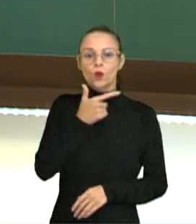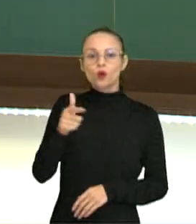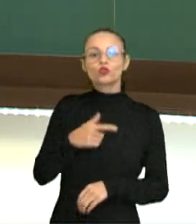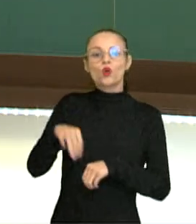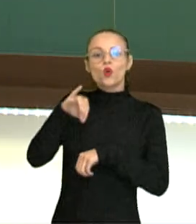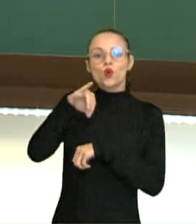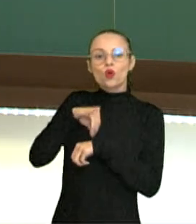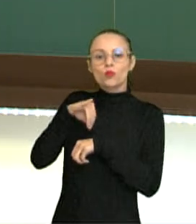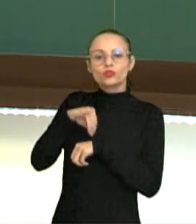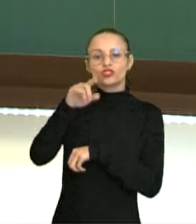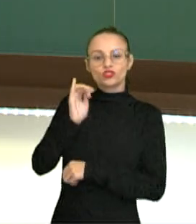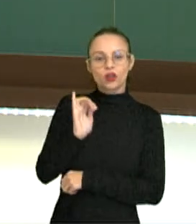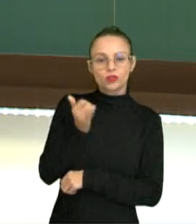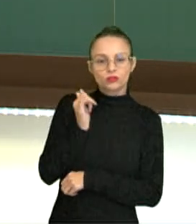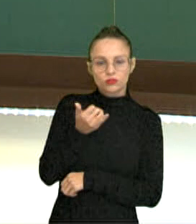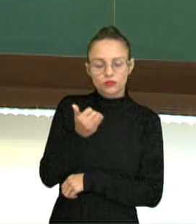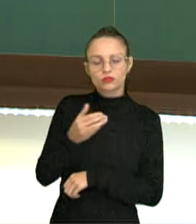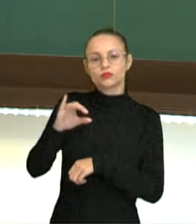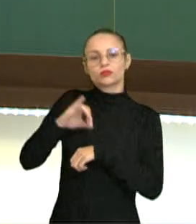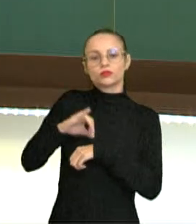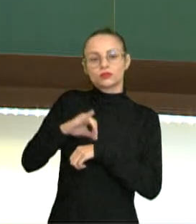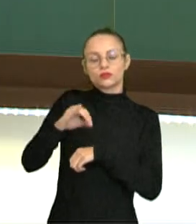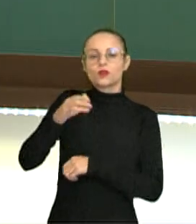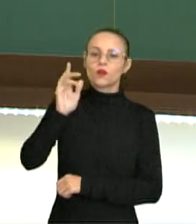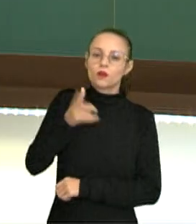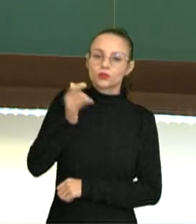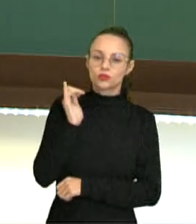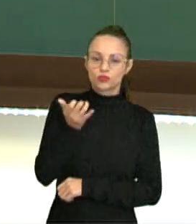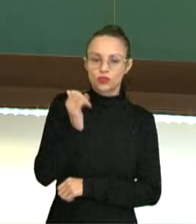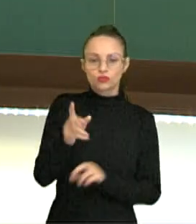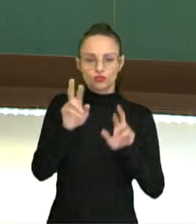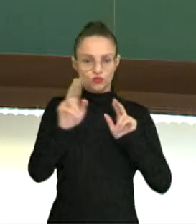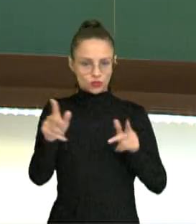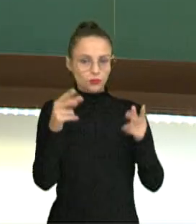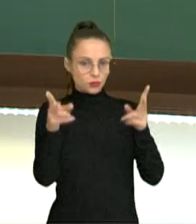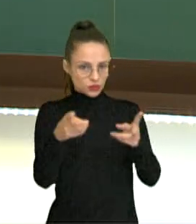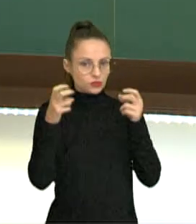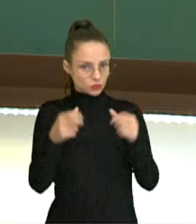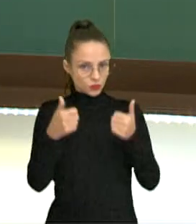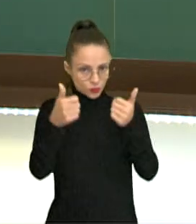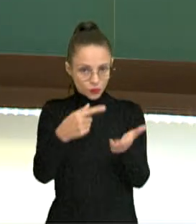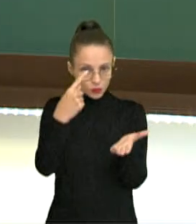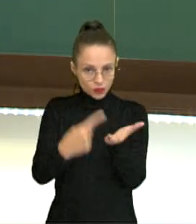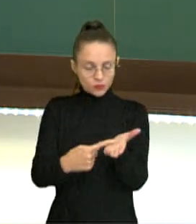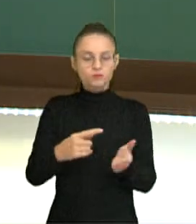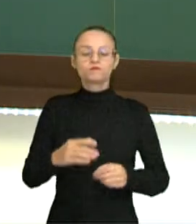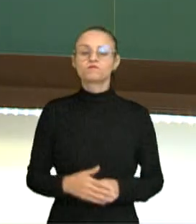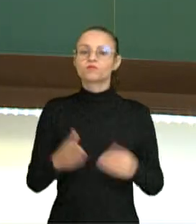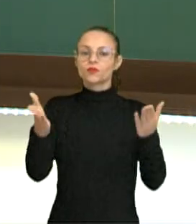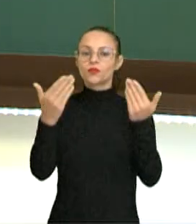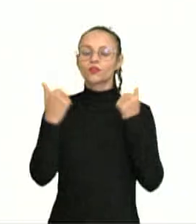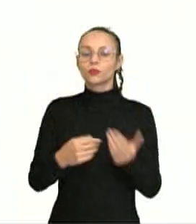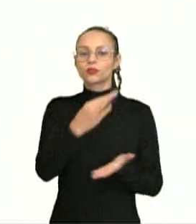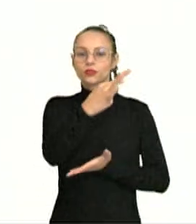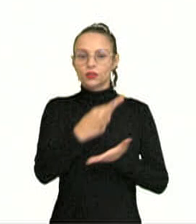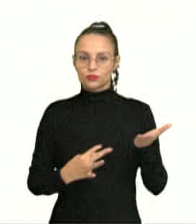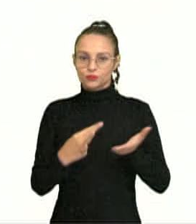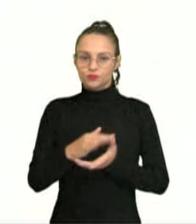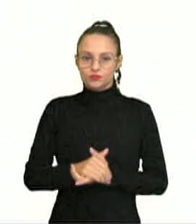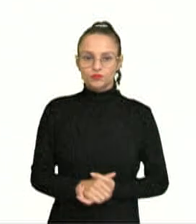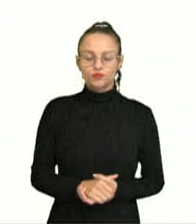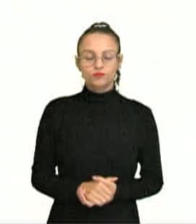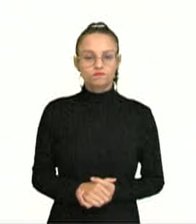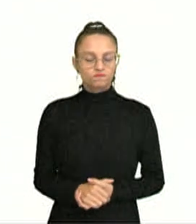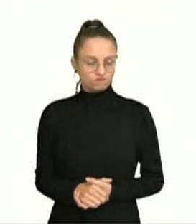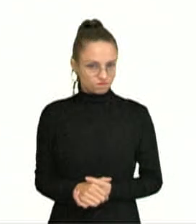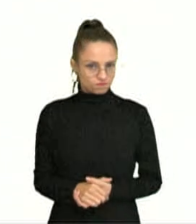os objetos, né? Então essa é uma primeira diferença que eu quero que você note. Combinado? Vamos ao texto. Era